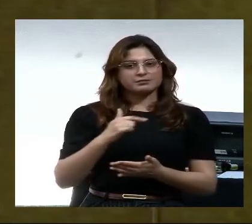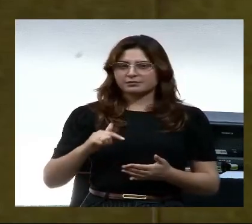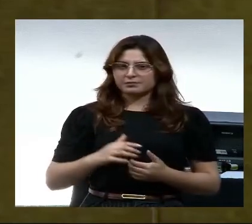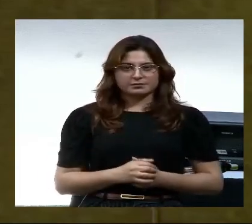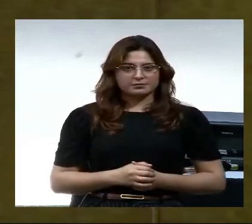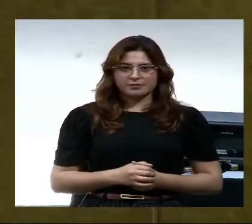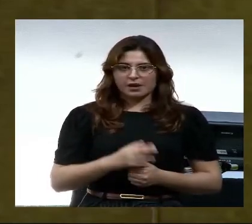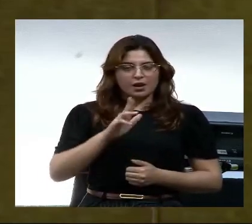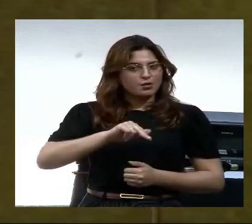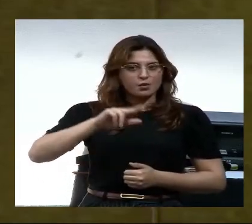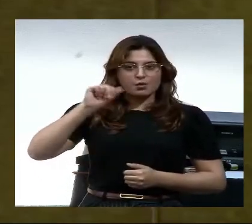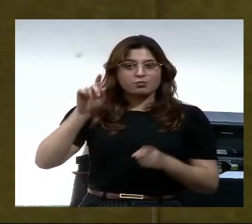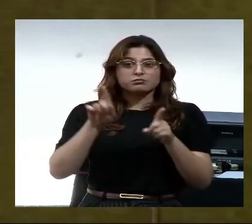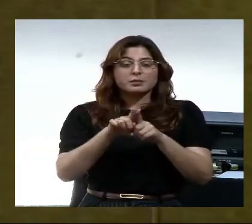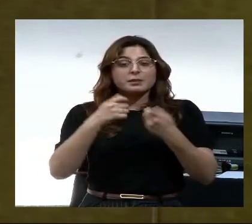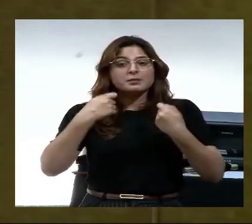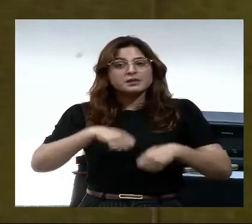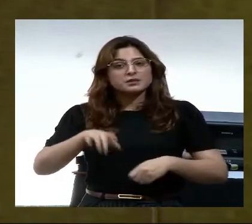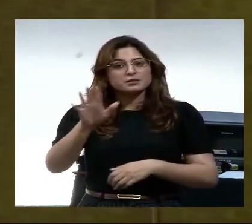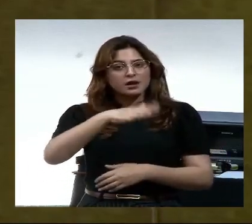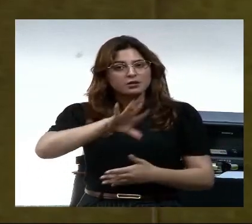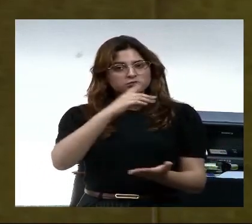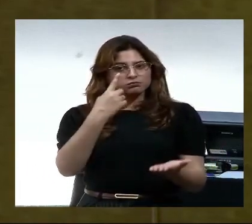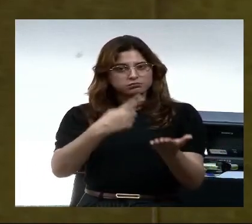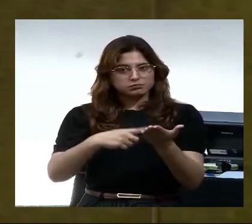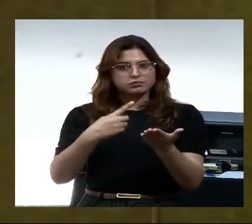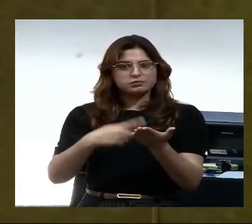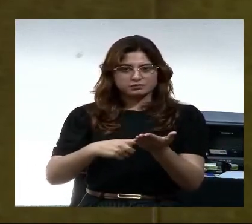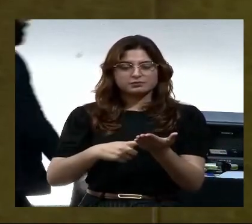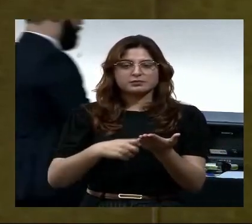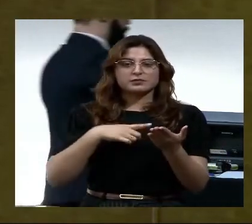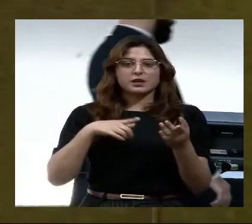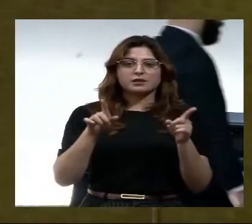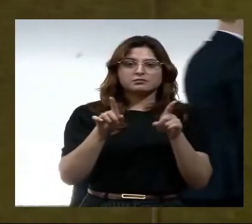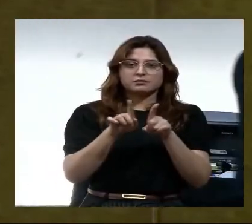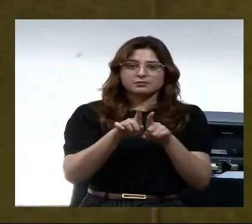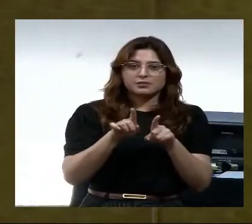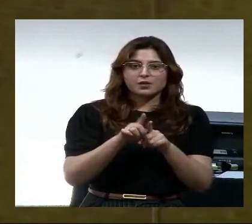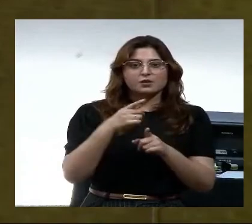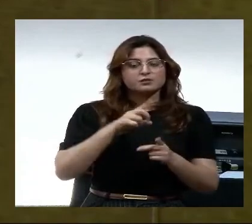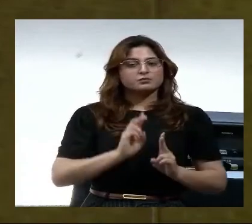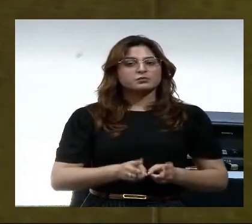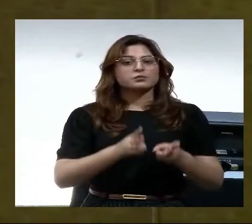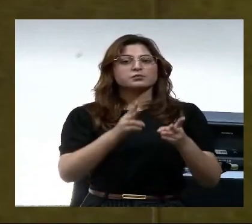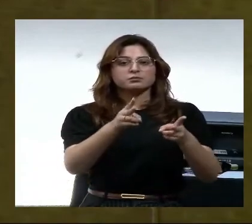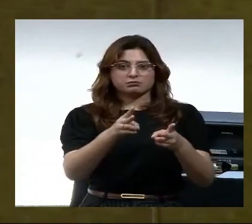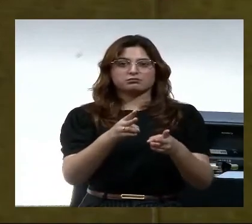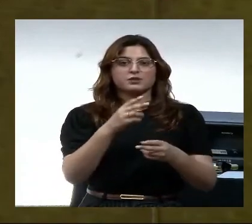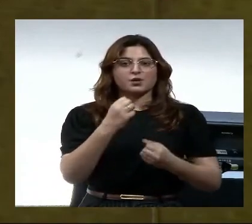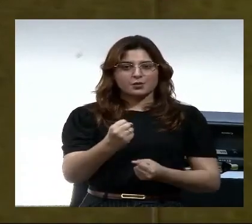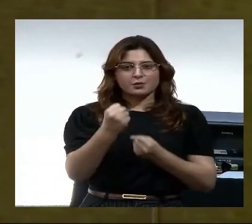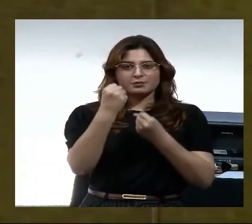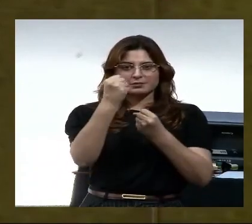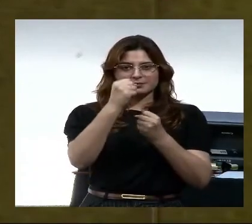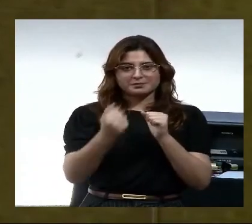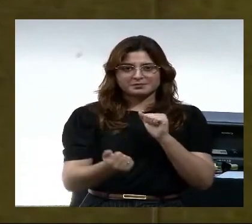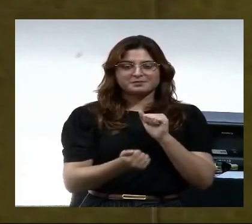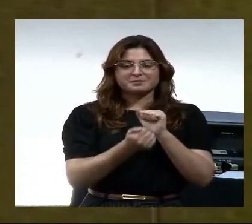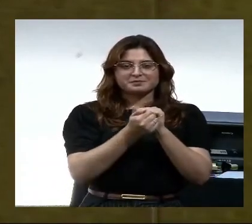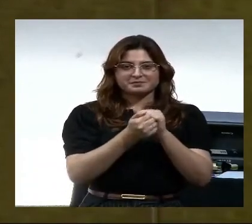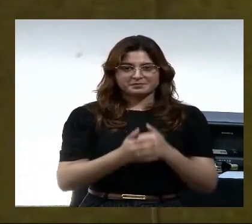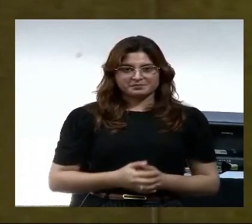mão nunca. E eu preciso do compromisso de cada um dos senhores e das senhoras para que nós continuemos lutando, para que